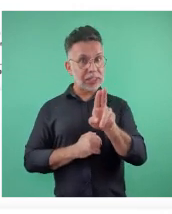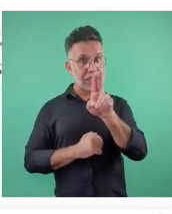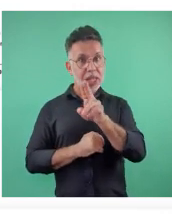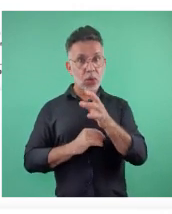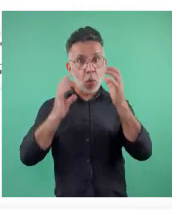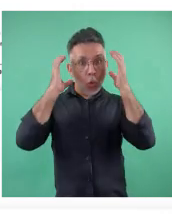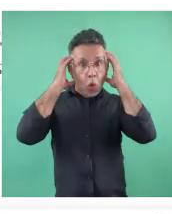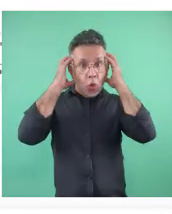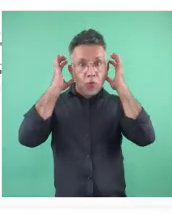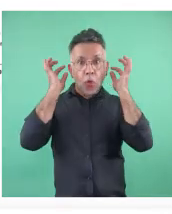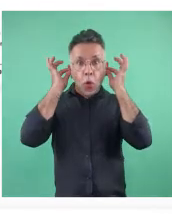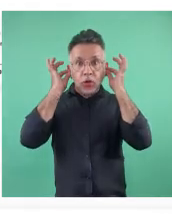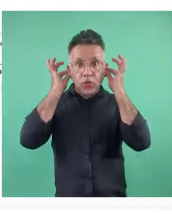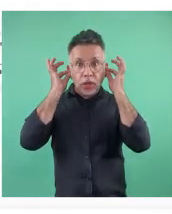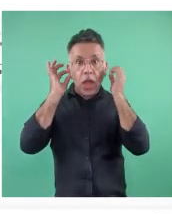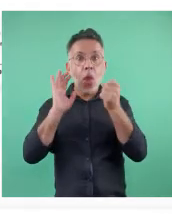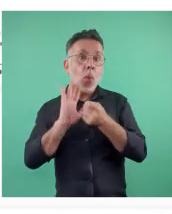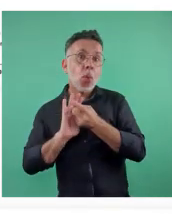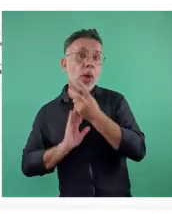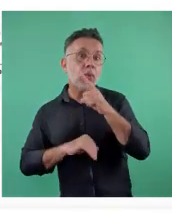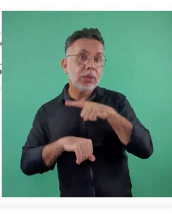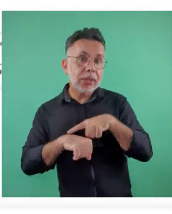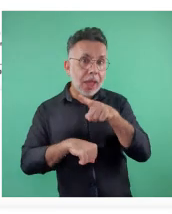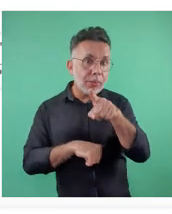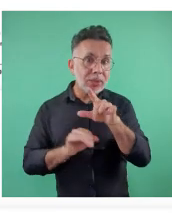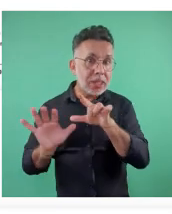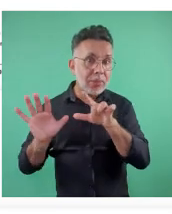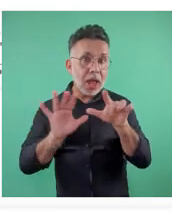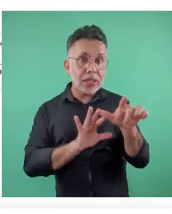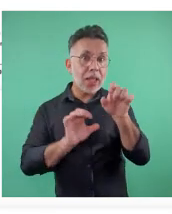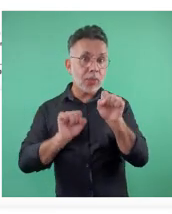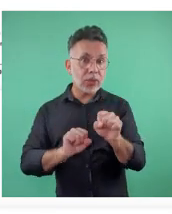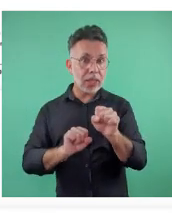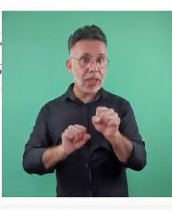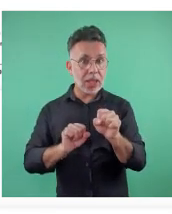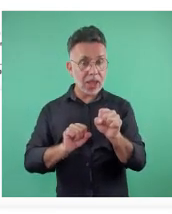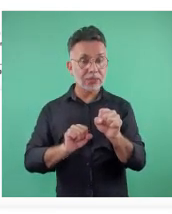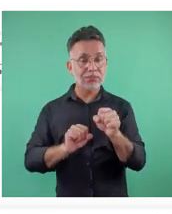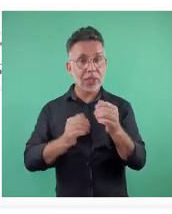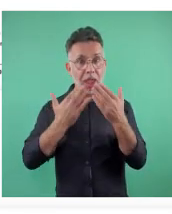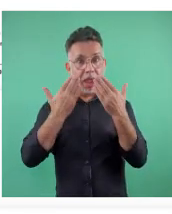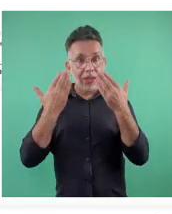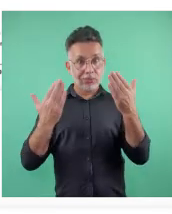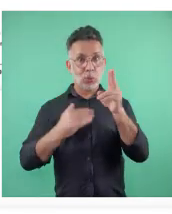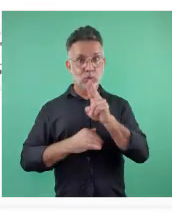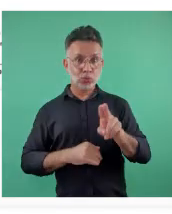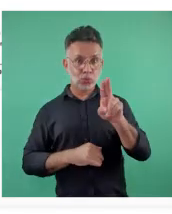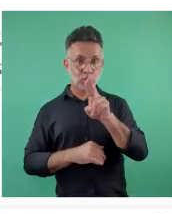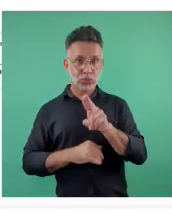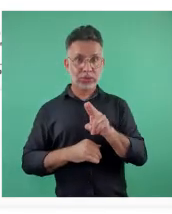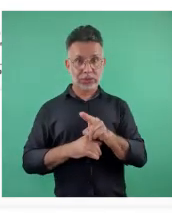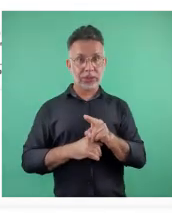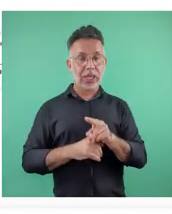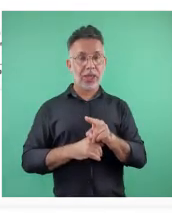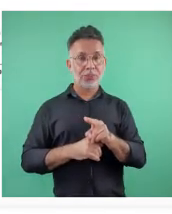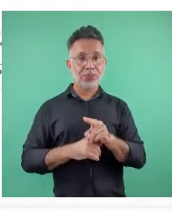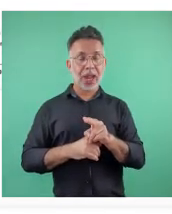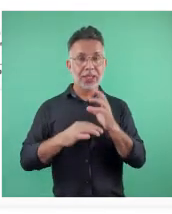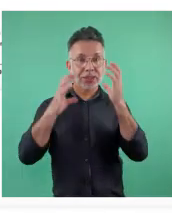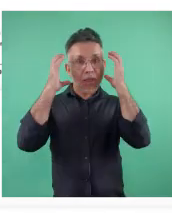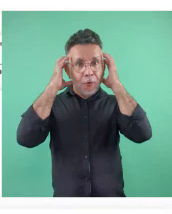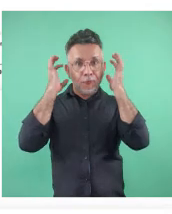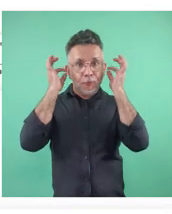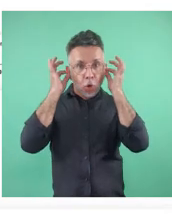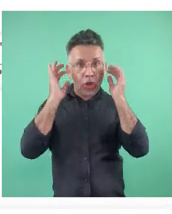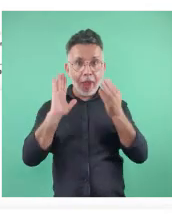para quem está usando os fones de ouvido, por quanto tempo que semanalmente a pessoa poderia estar